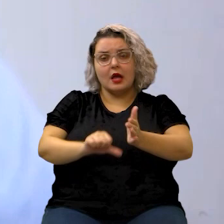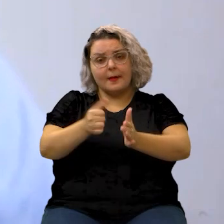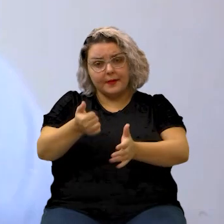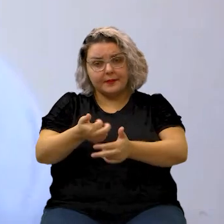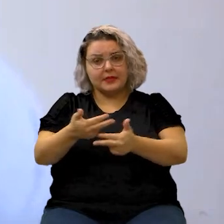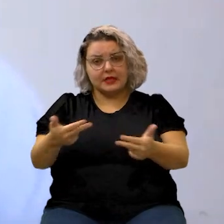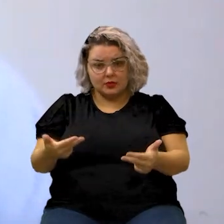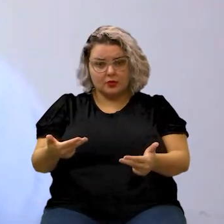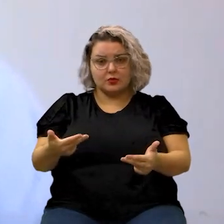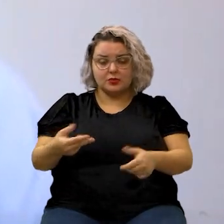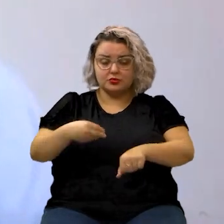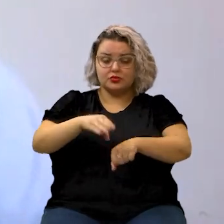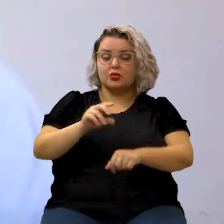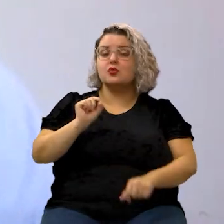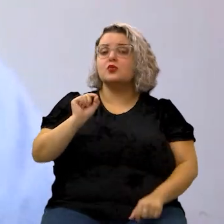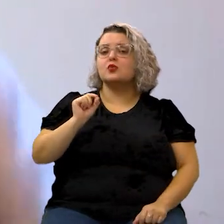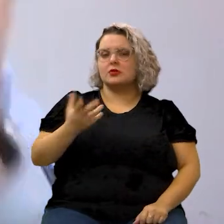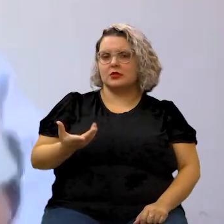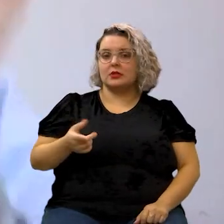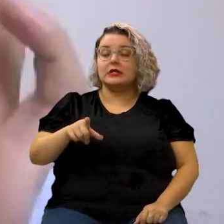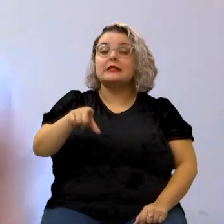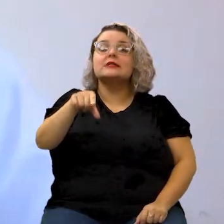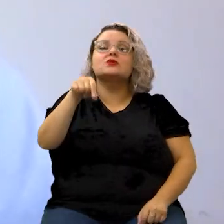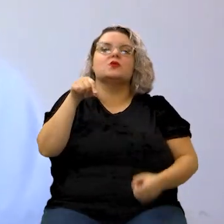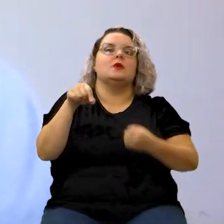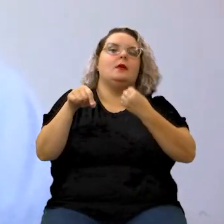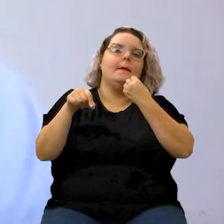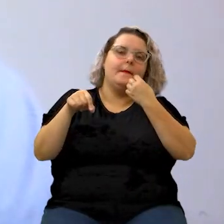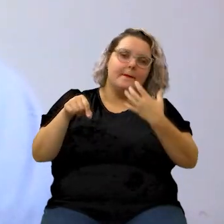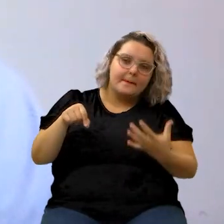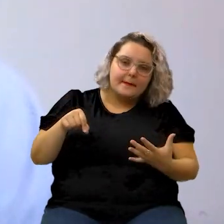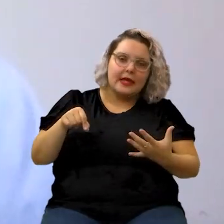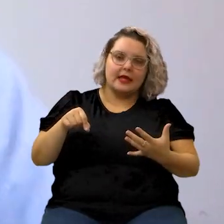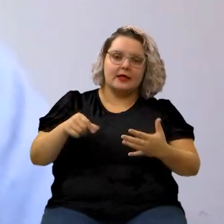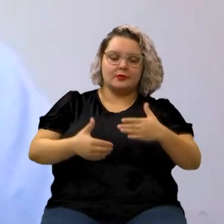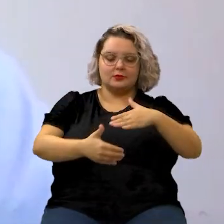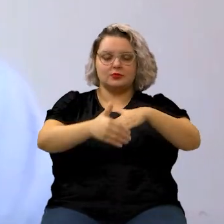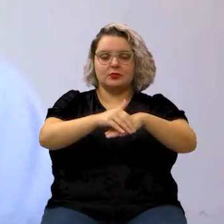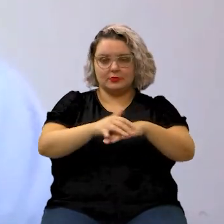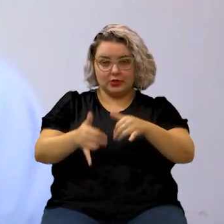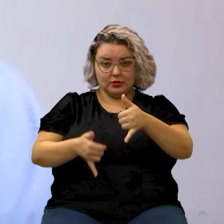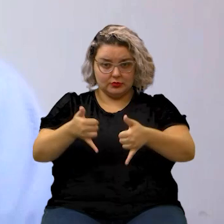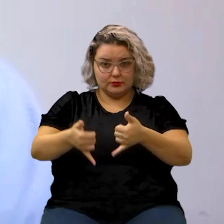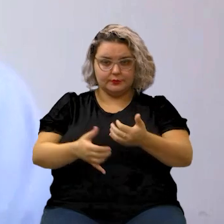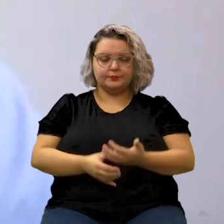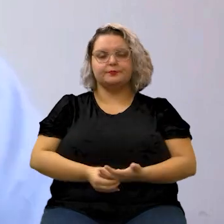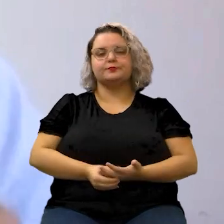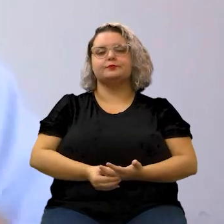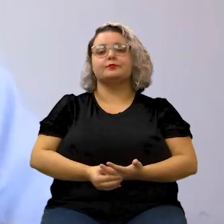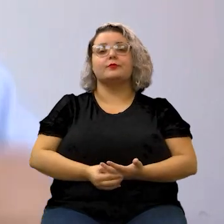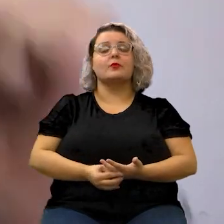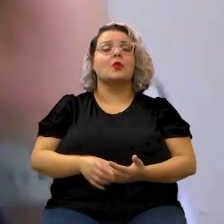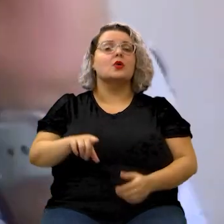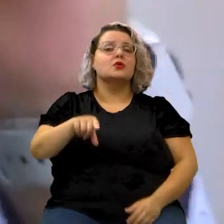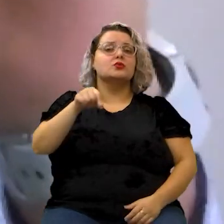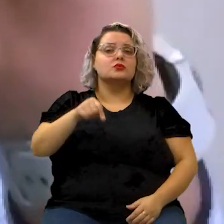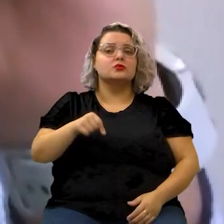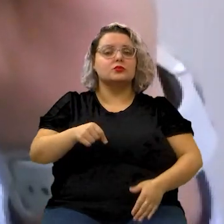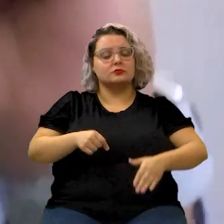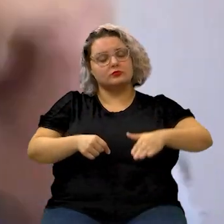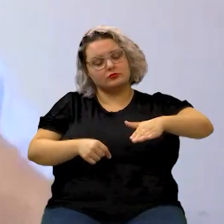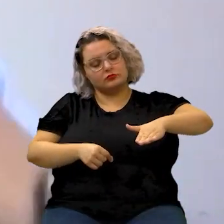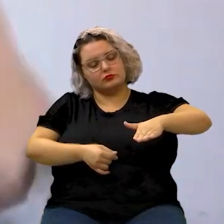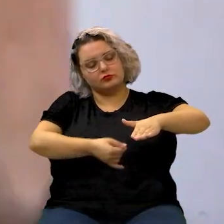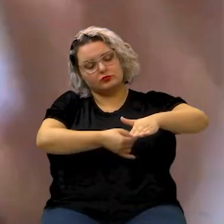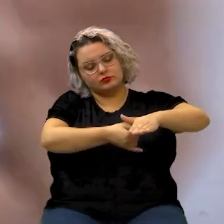coisa que nós deixamos de dica é você escolher bem o seu sapato, tá? No caso, o seu salto. Então, assim, escolha uma altura